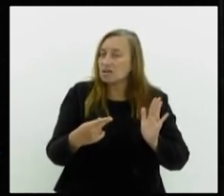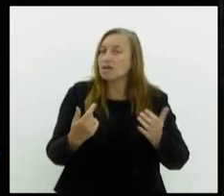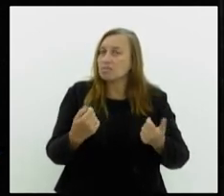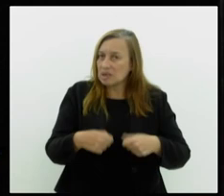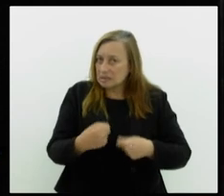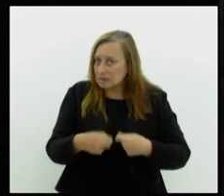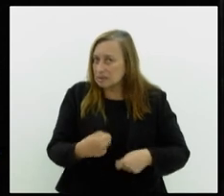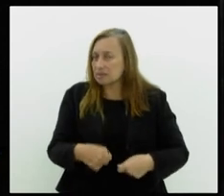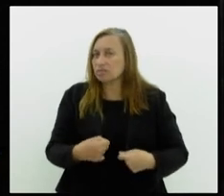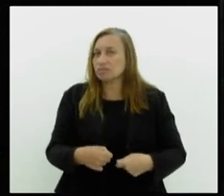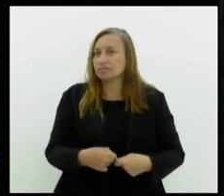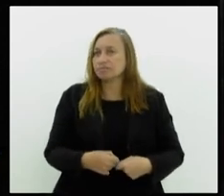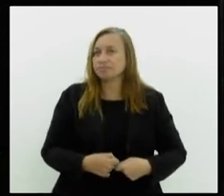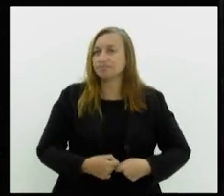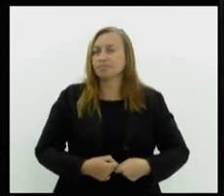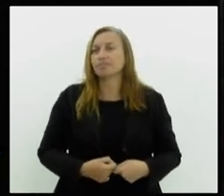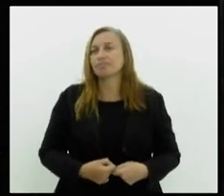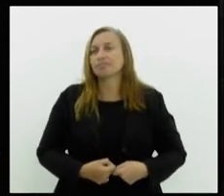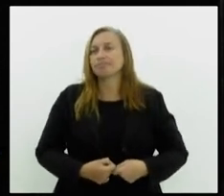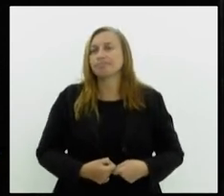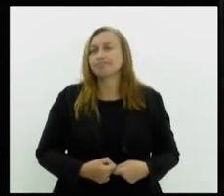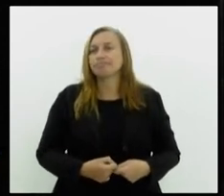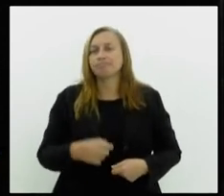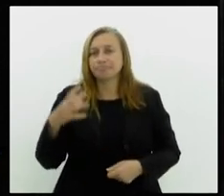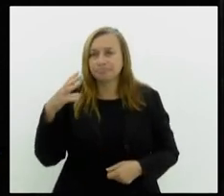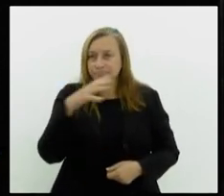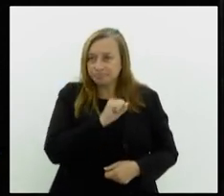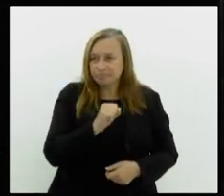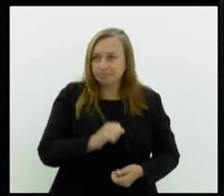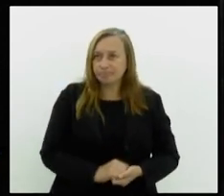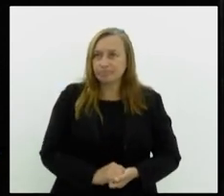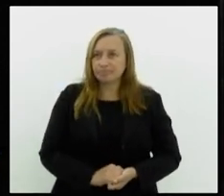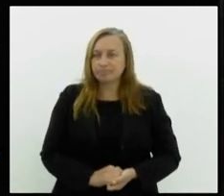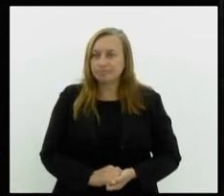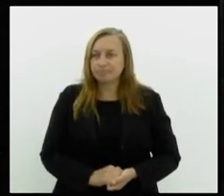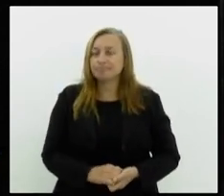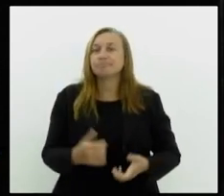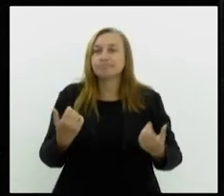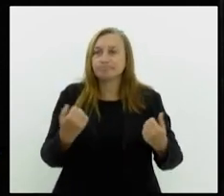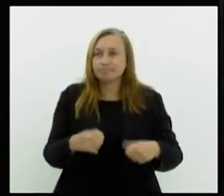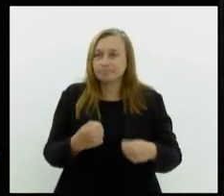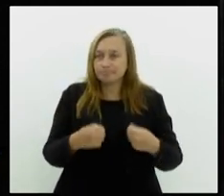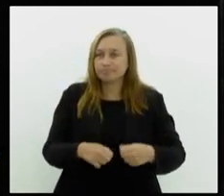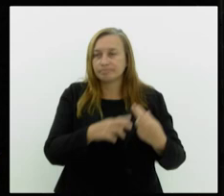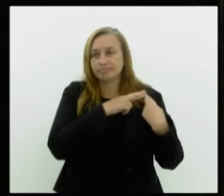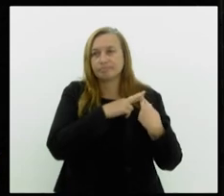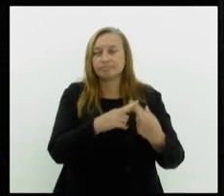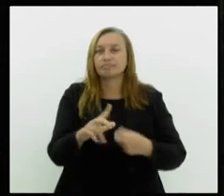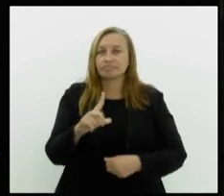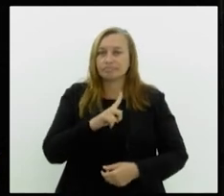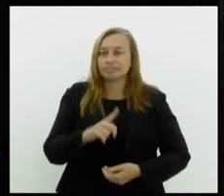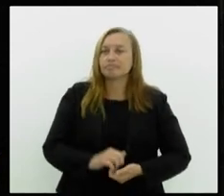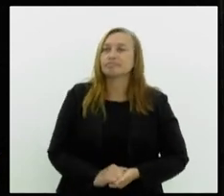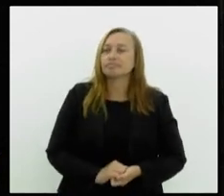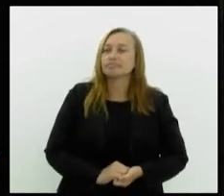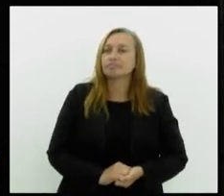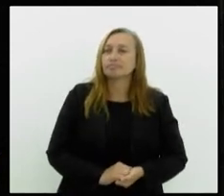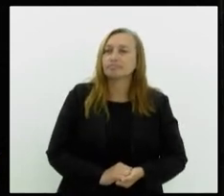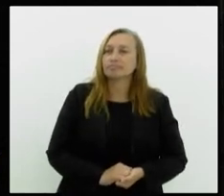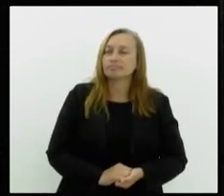legalmente, mas imediatamente. Alguém precisa ser responsabilizado por isso.